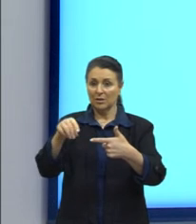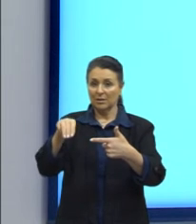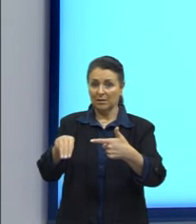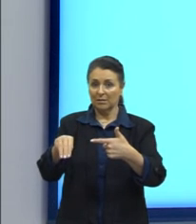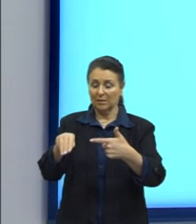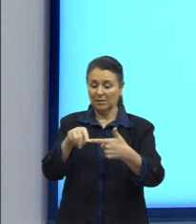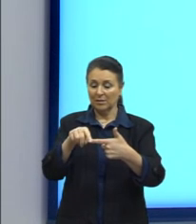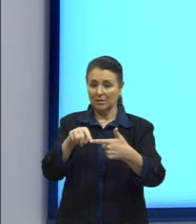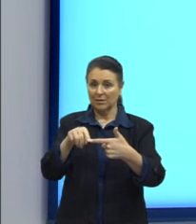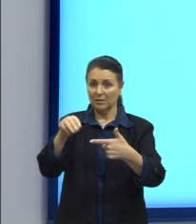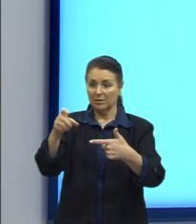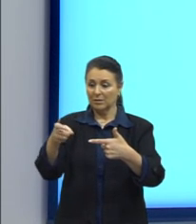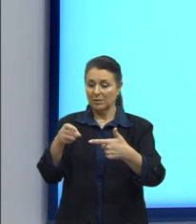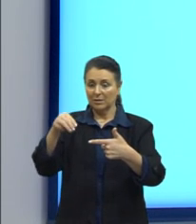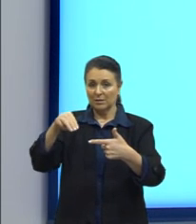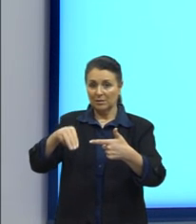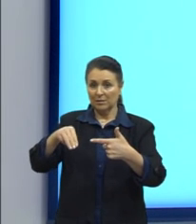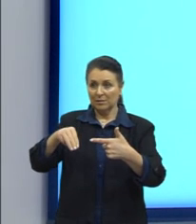n